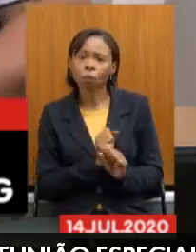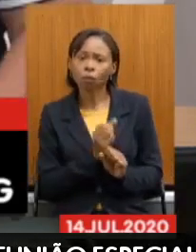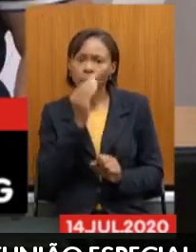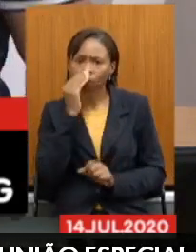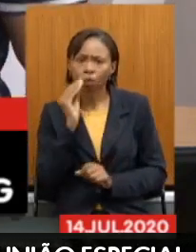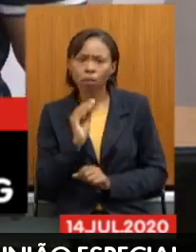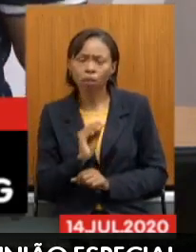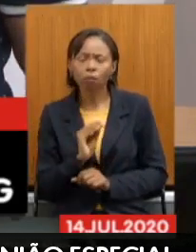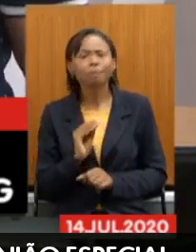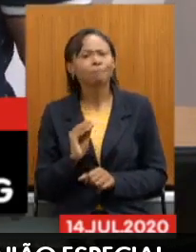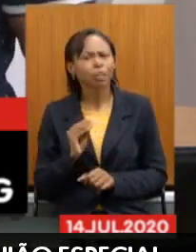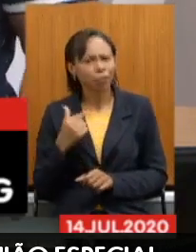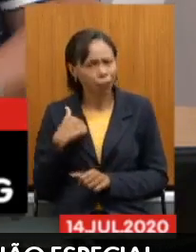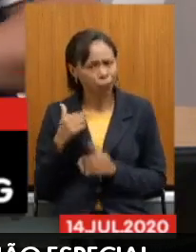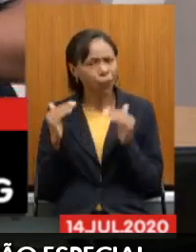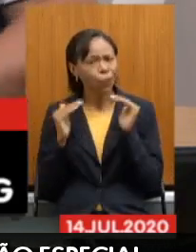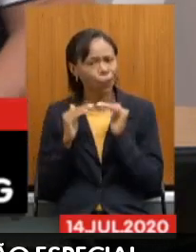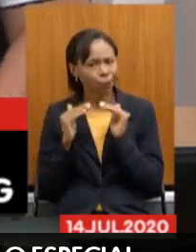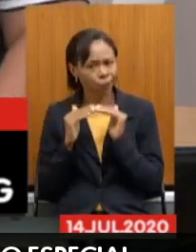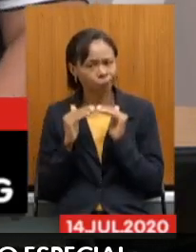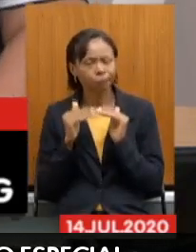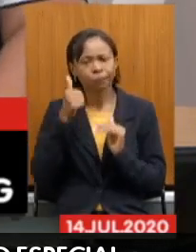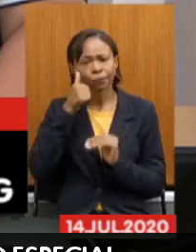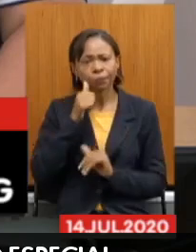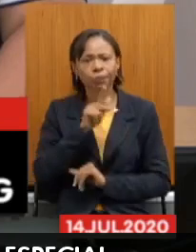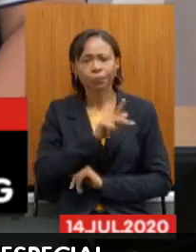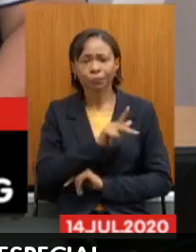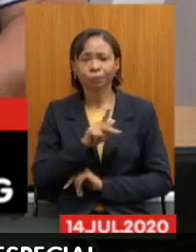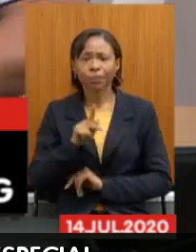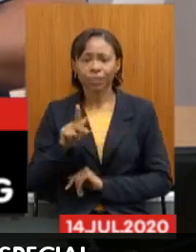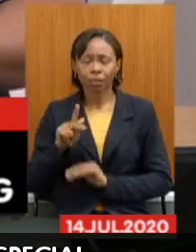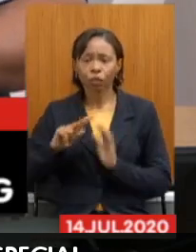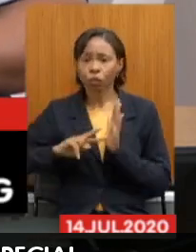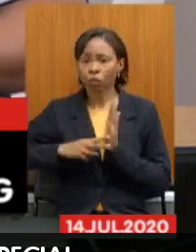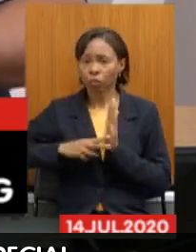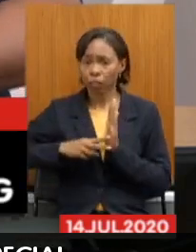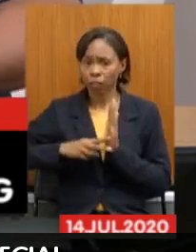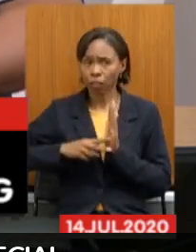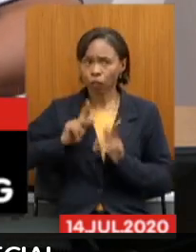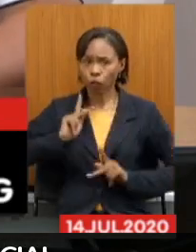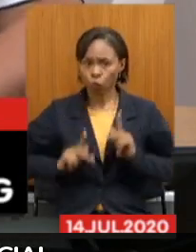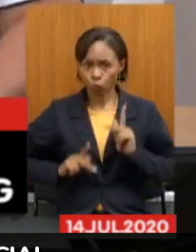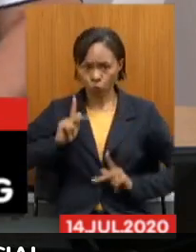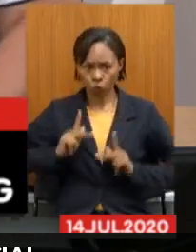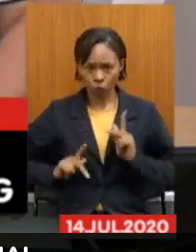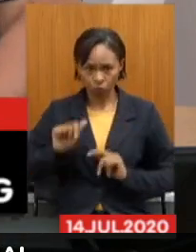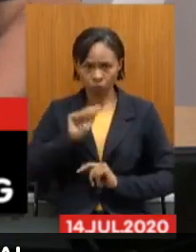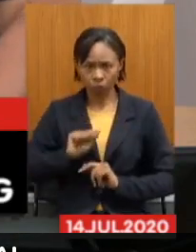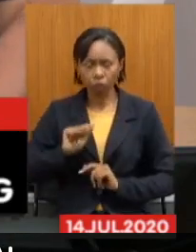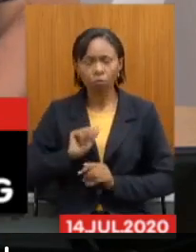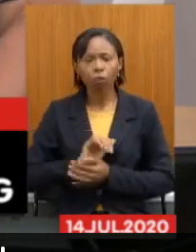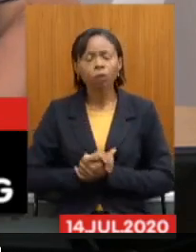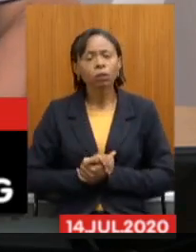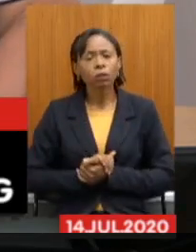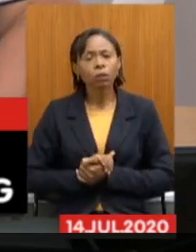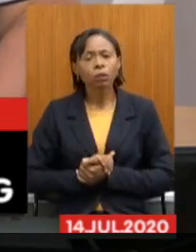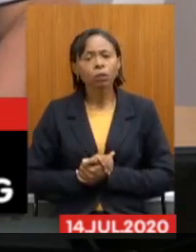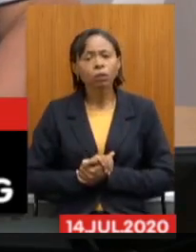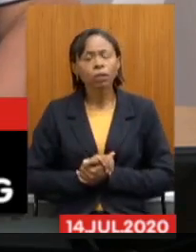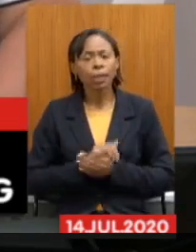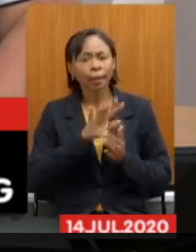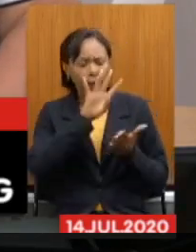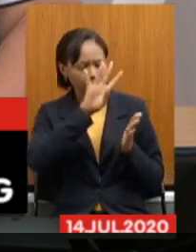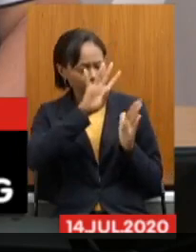Concordo com a presidente do Sindicato dos Procuradores, da Associação, essa